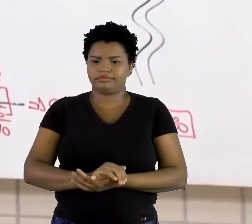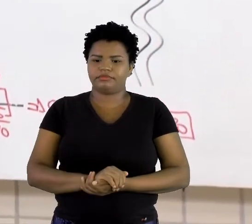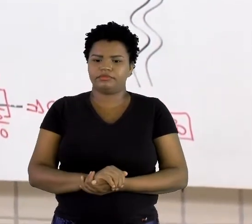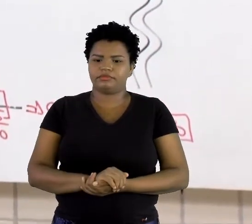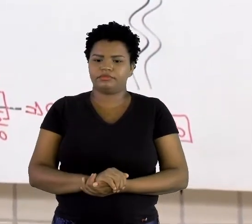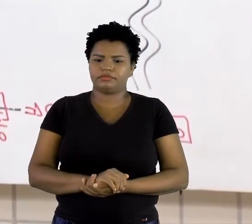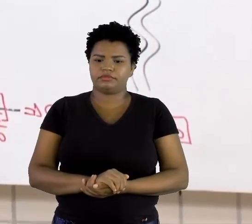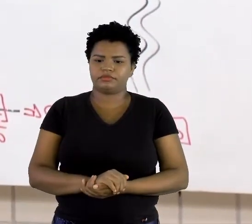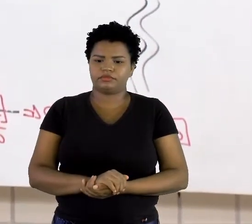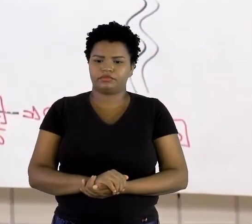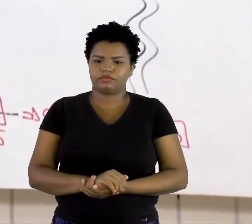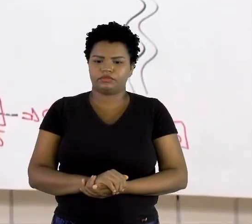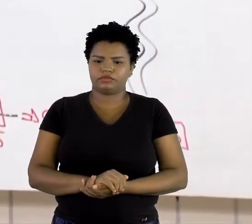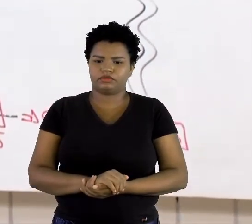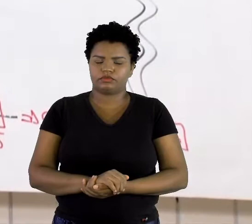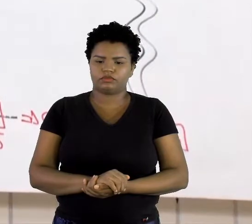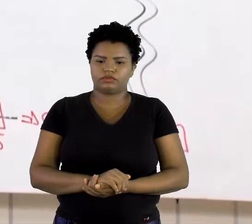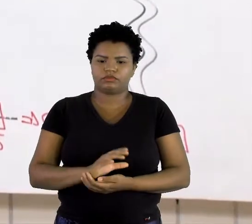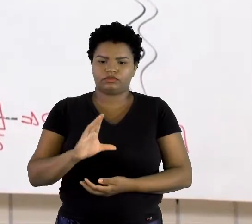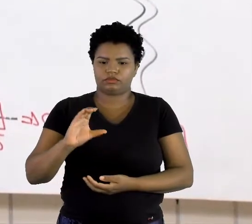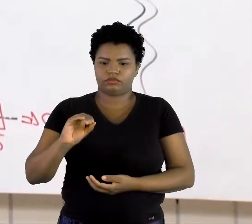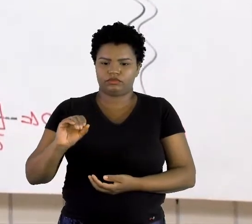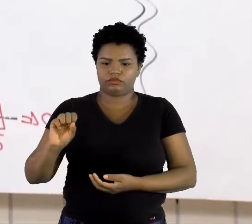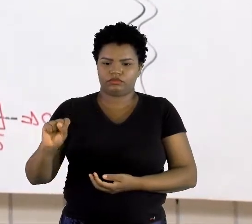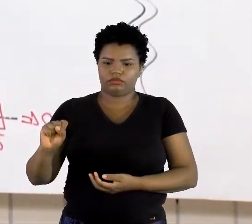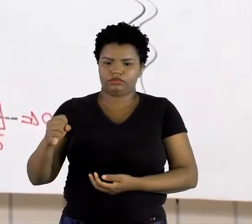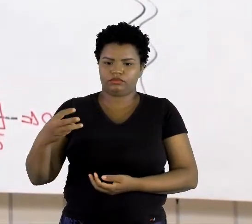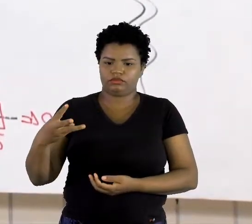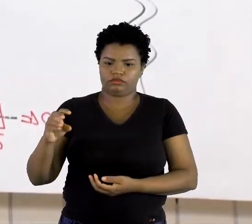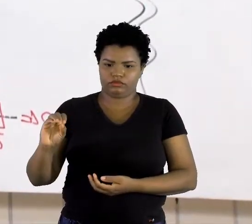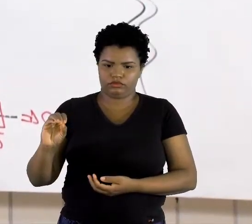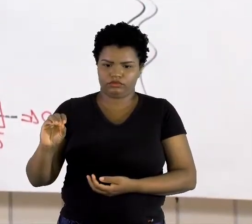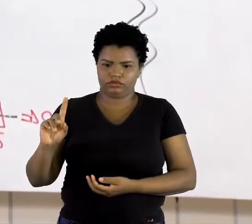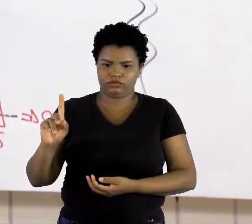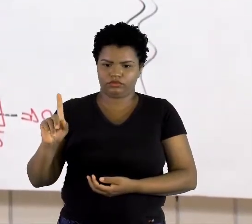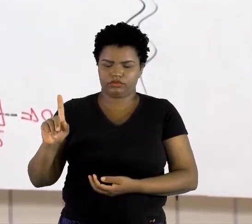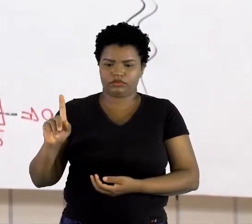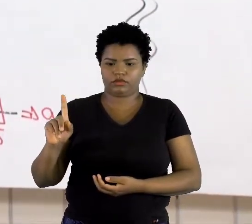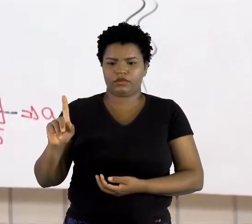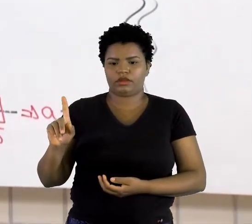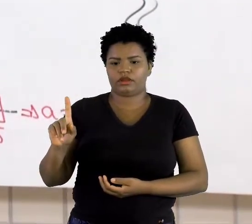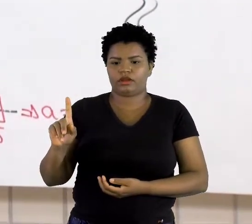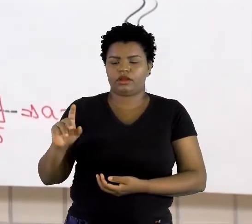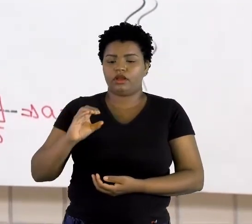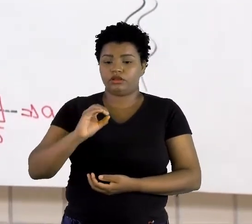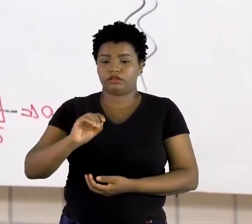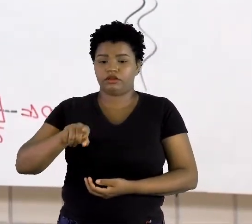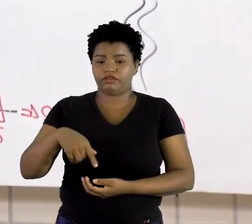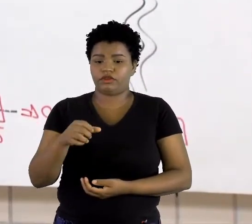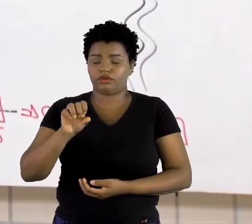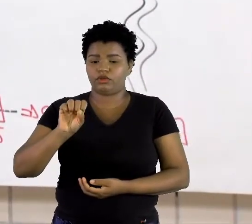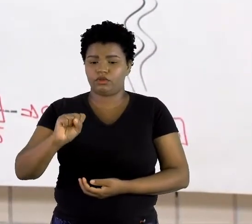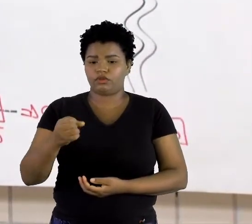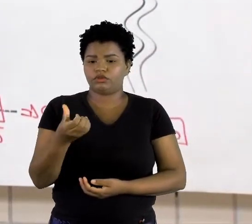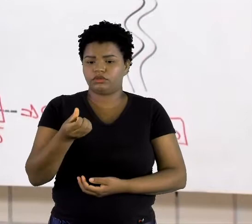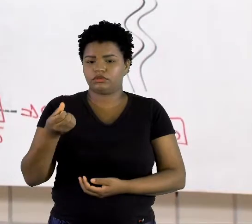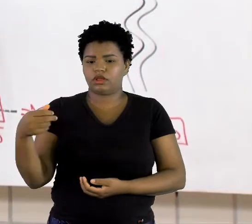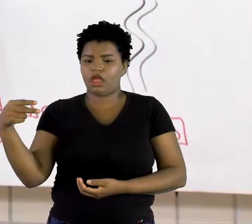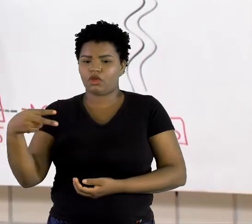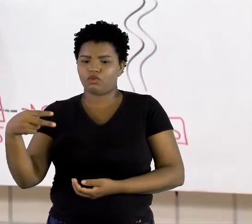Cosseno de 30 é igual cateto adjacente sobre a hipotenusa.